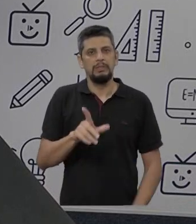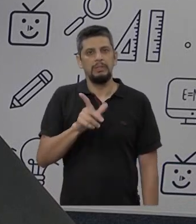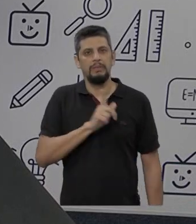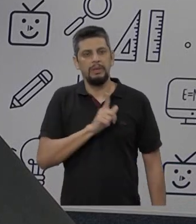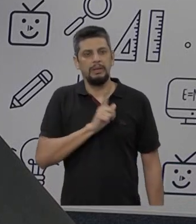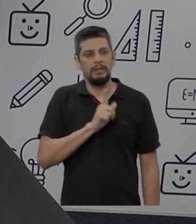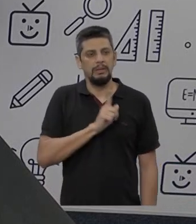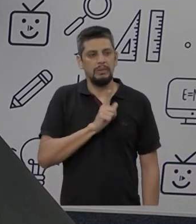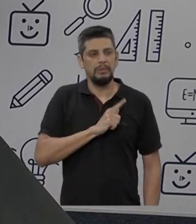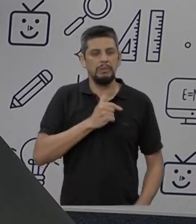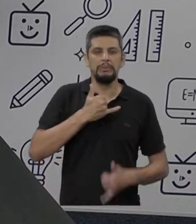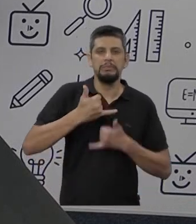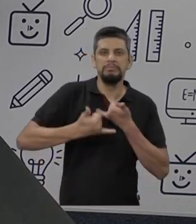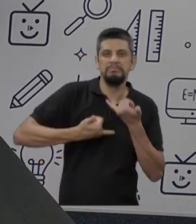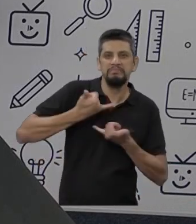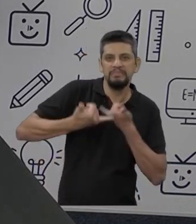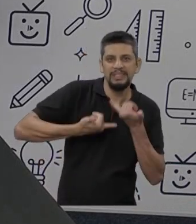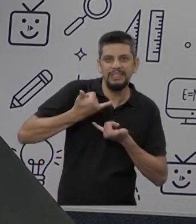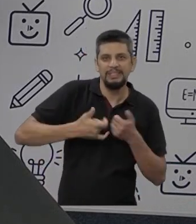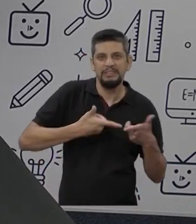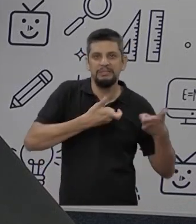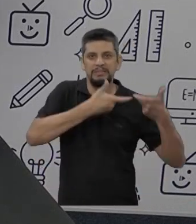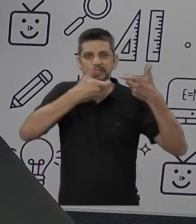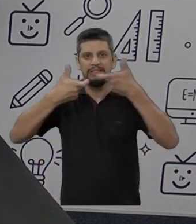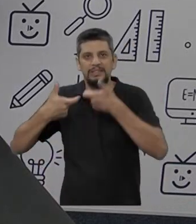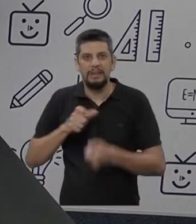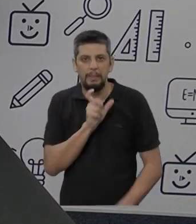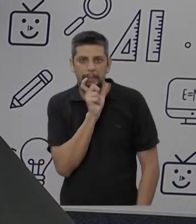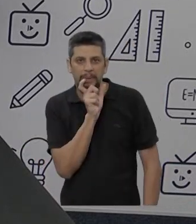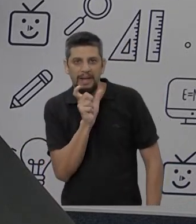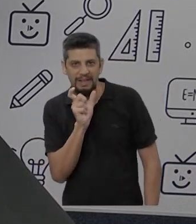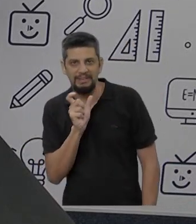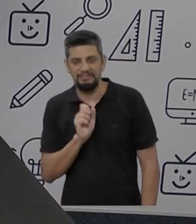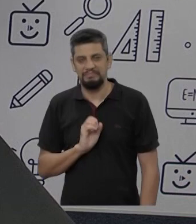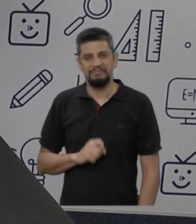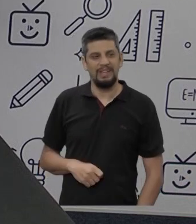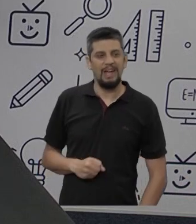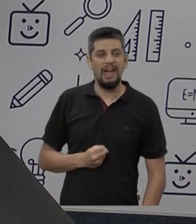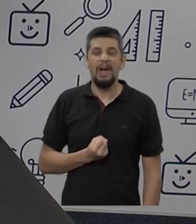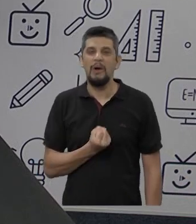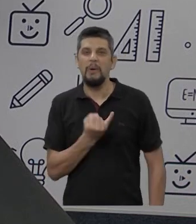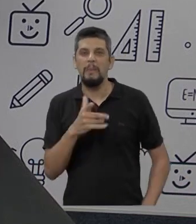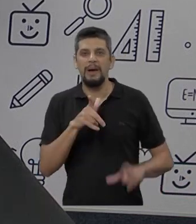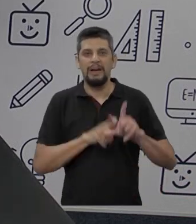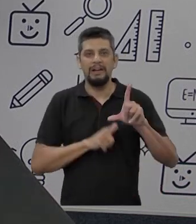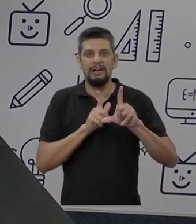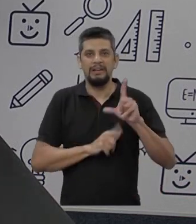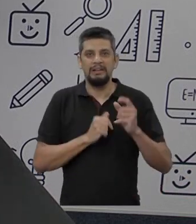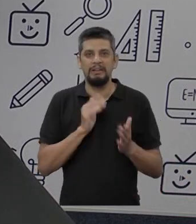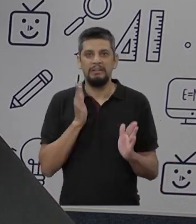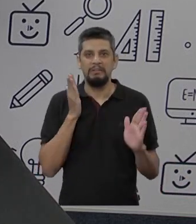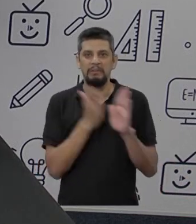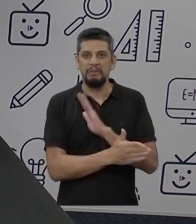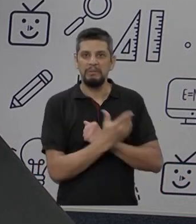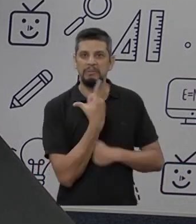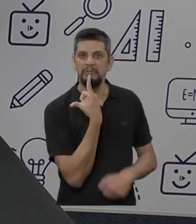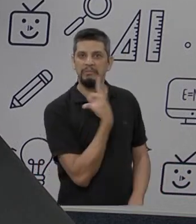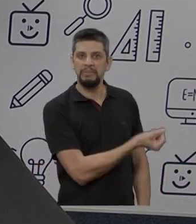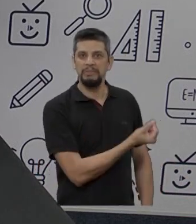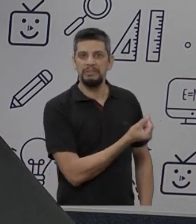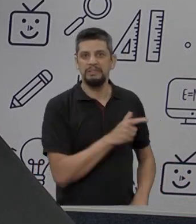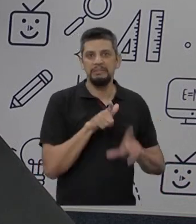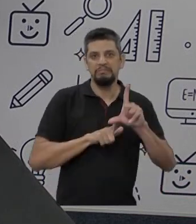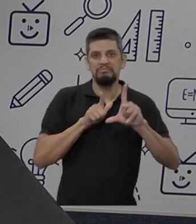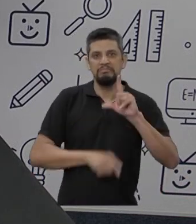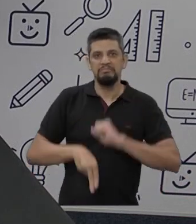também tivemos aquele jogo super engraçado da batalha de palavras, não é? Algumas letras até escaparam da gente. É,